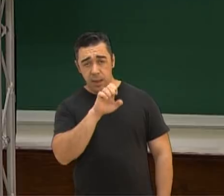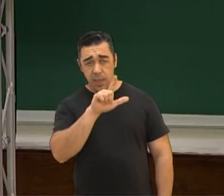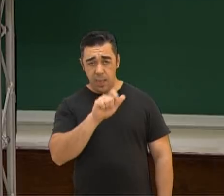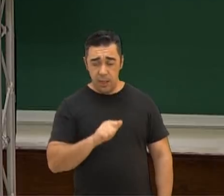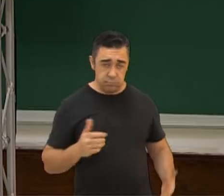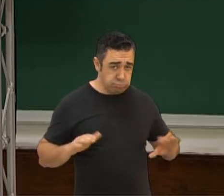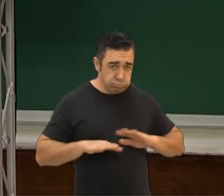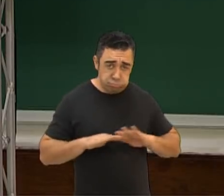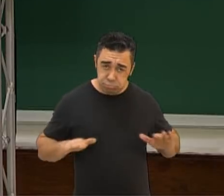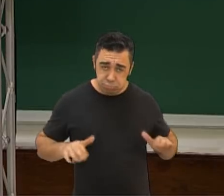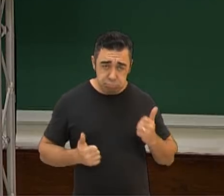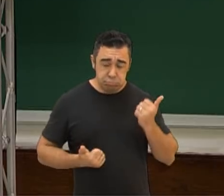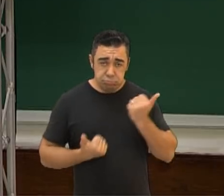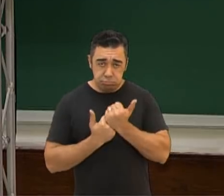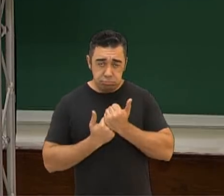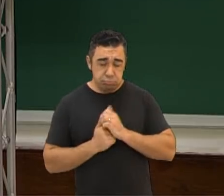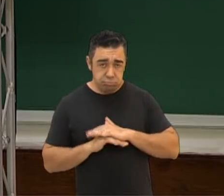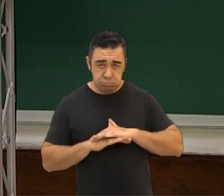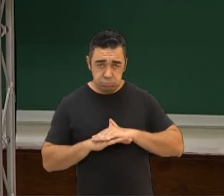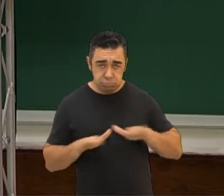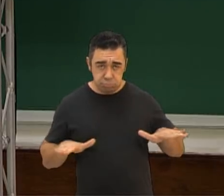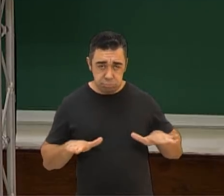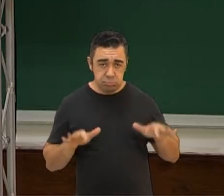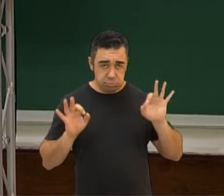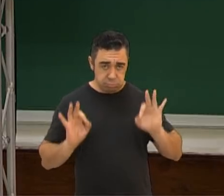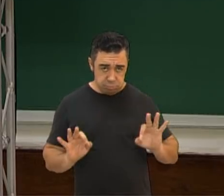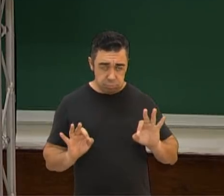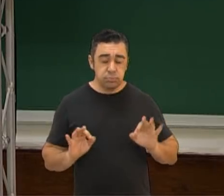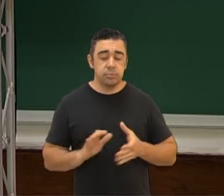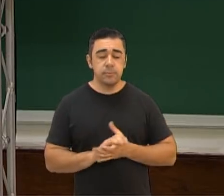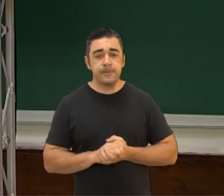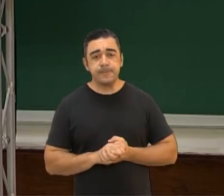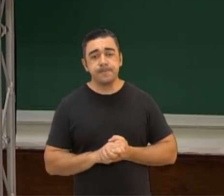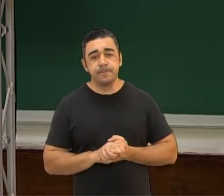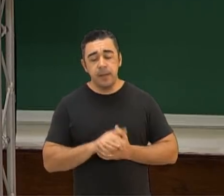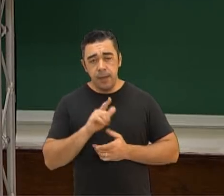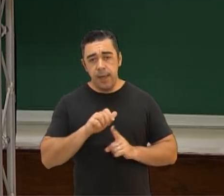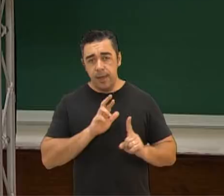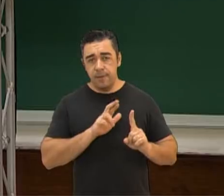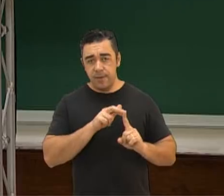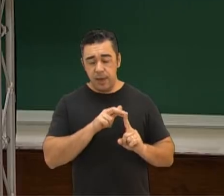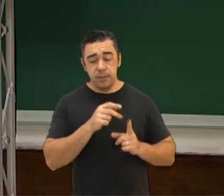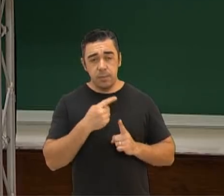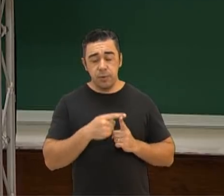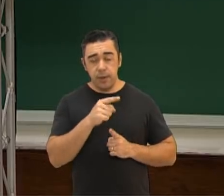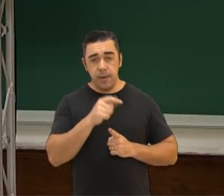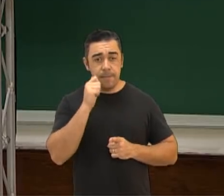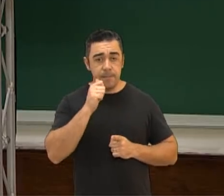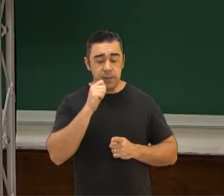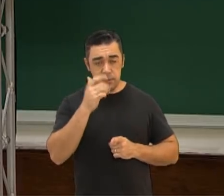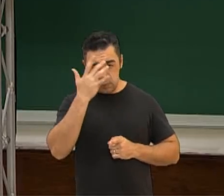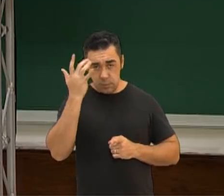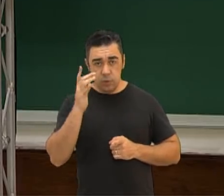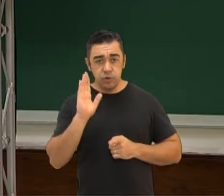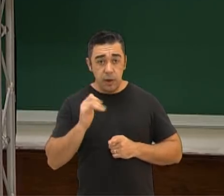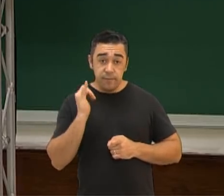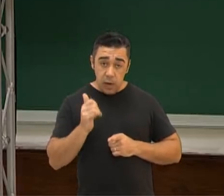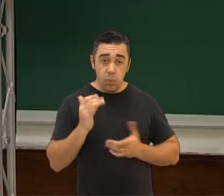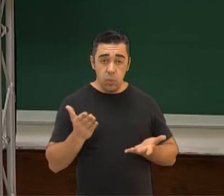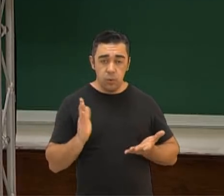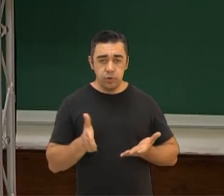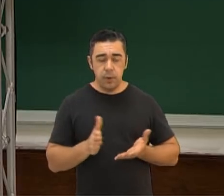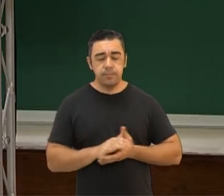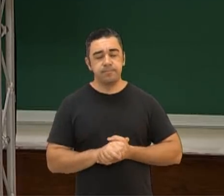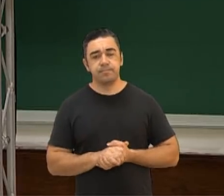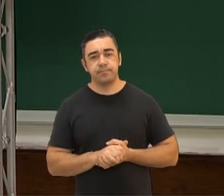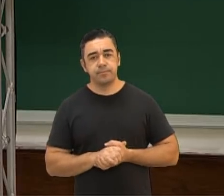isso por ela, um pronome pessoal do caso reto, por isso que a gente chama de pronome de referenciação, porque faz referência a algo já mencionado no